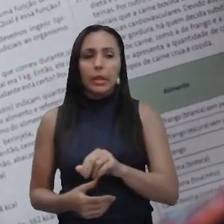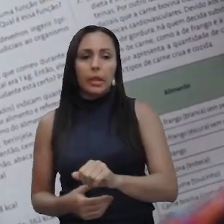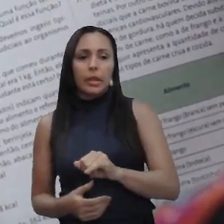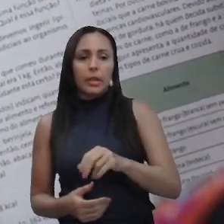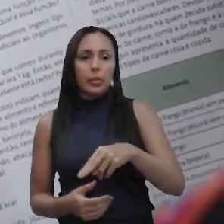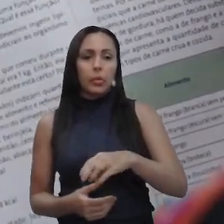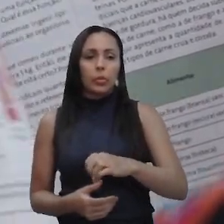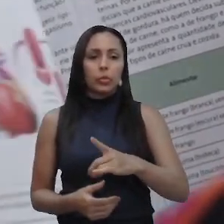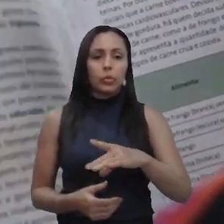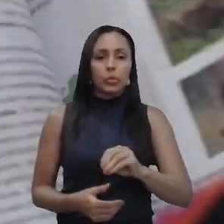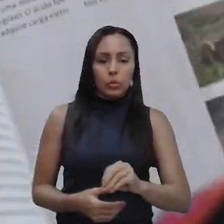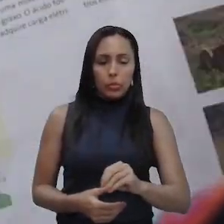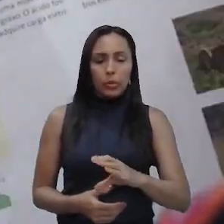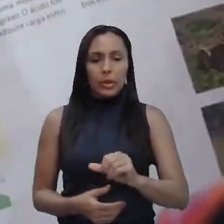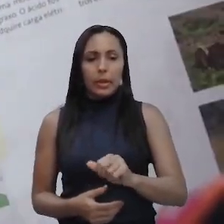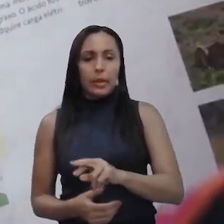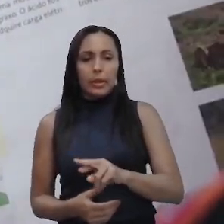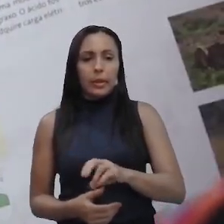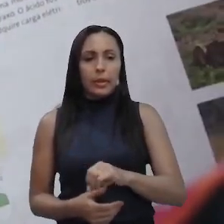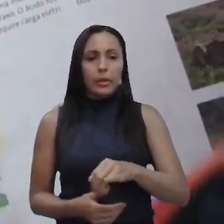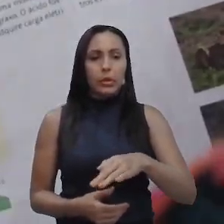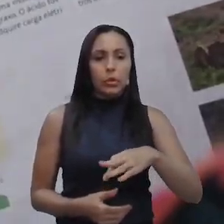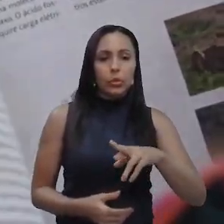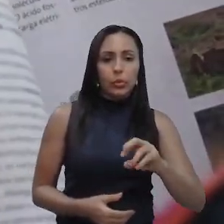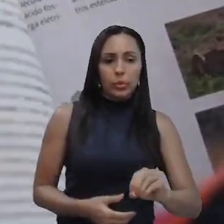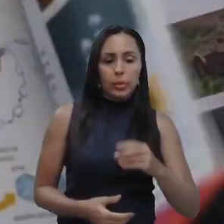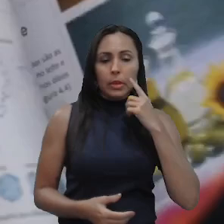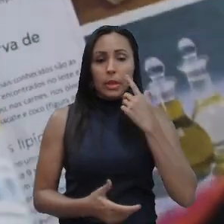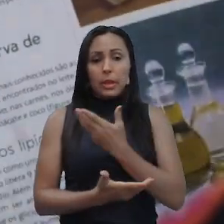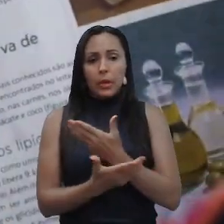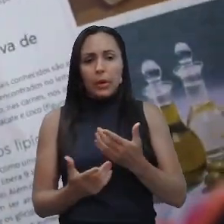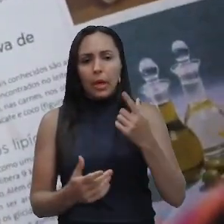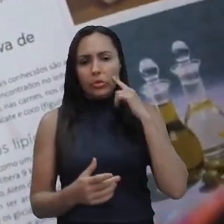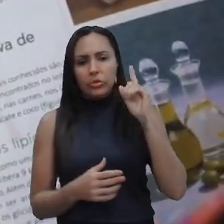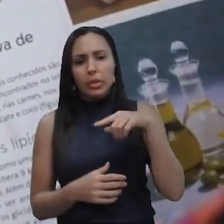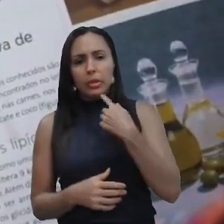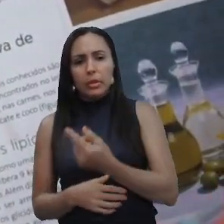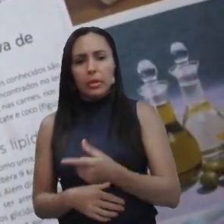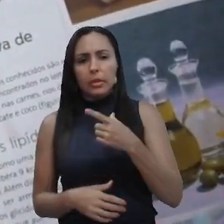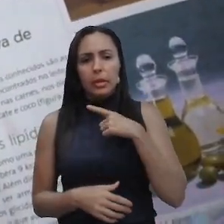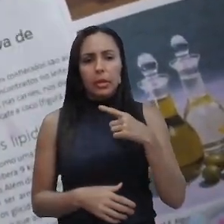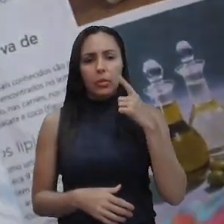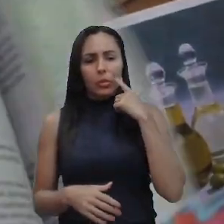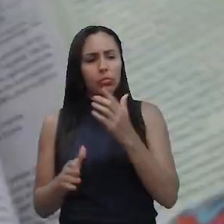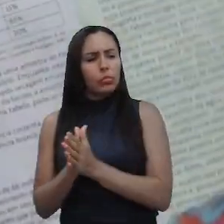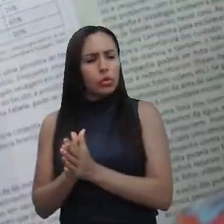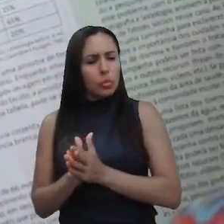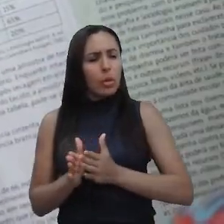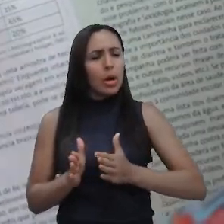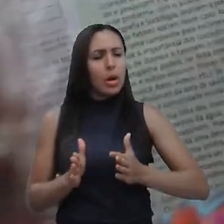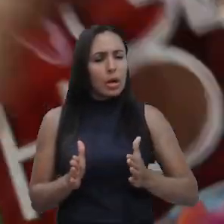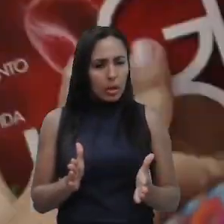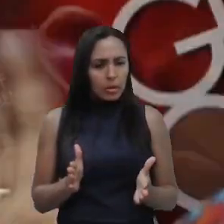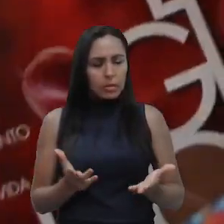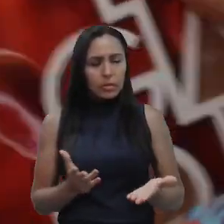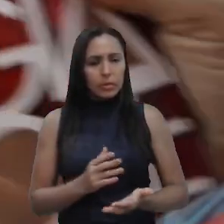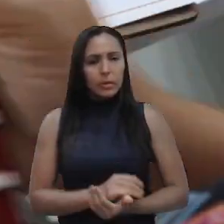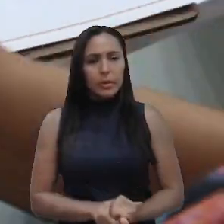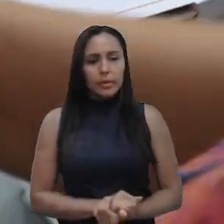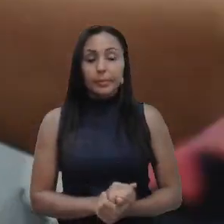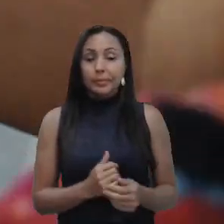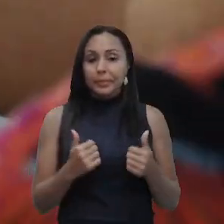recentemente, a gente vê muita margem, né? Então a gente tem um bom espaço aí que também ajuda.